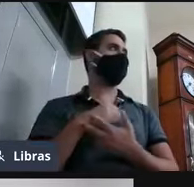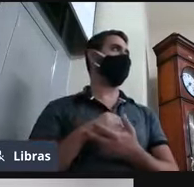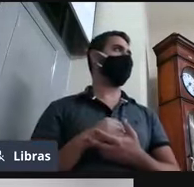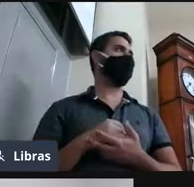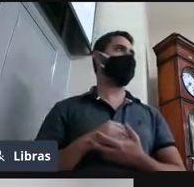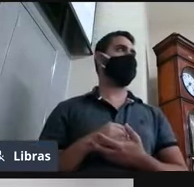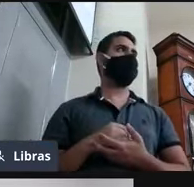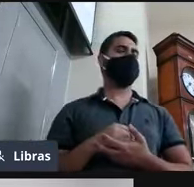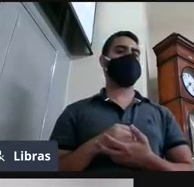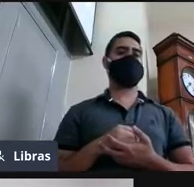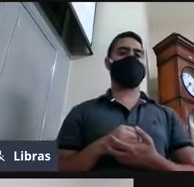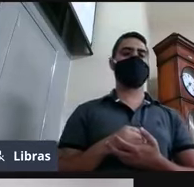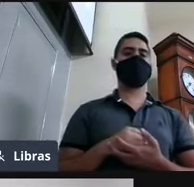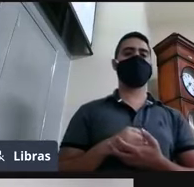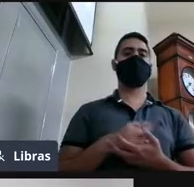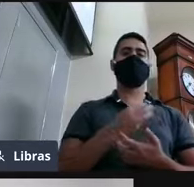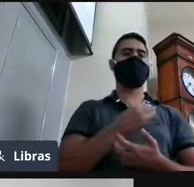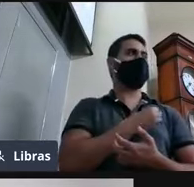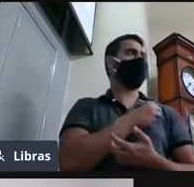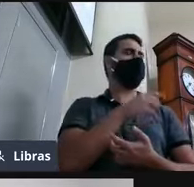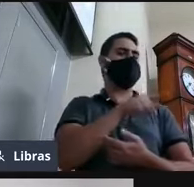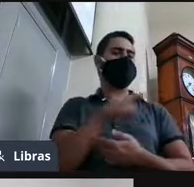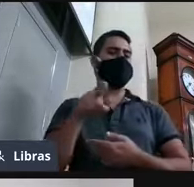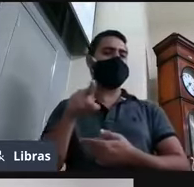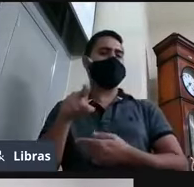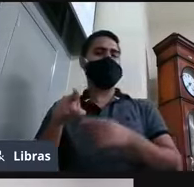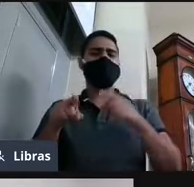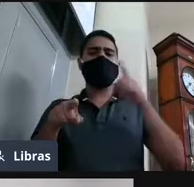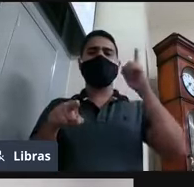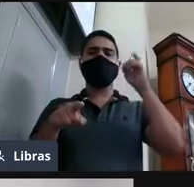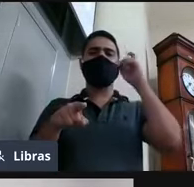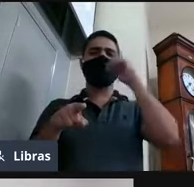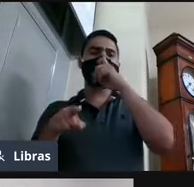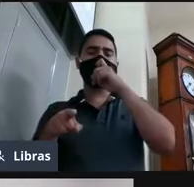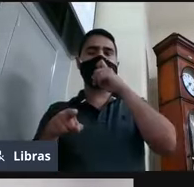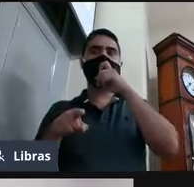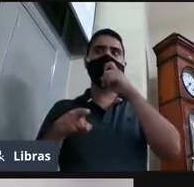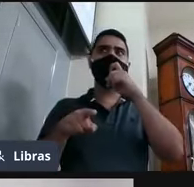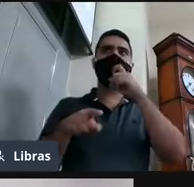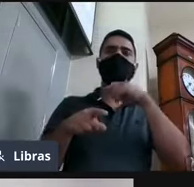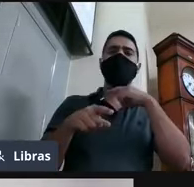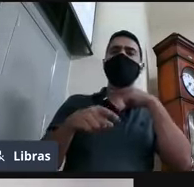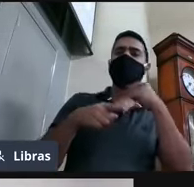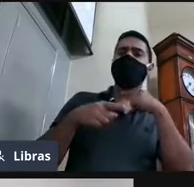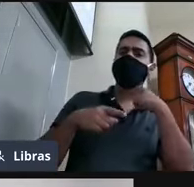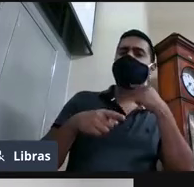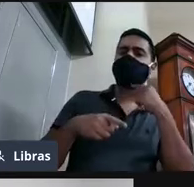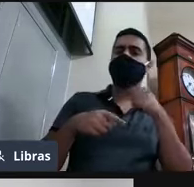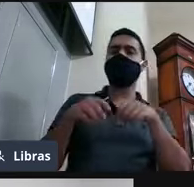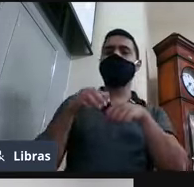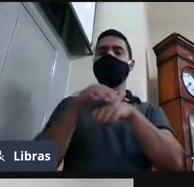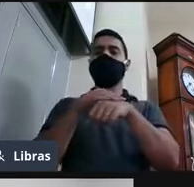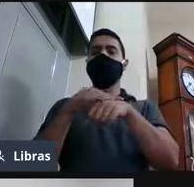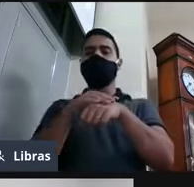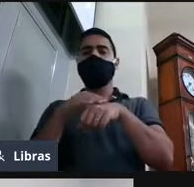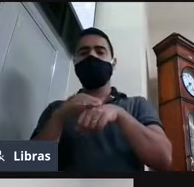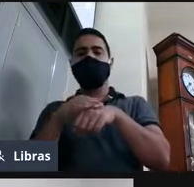Vivemos uma semana difícil, de especulação, de conversas, de